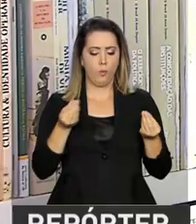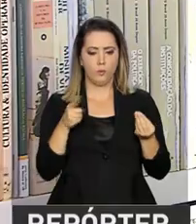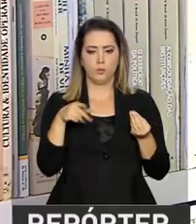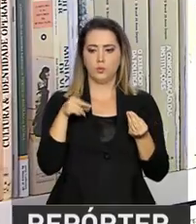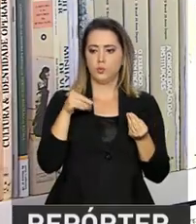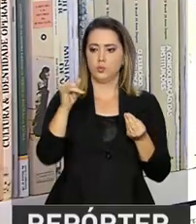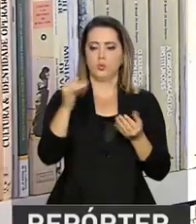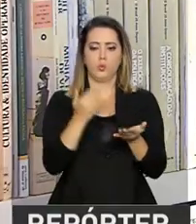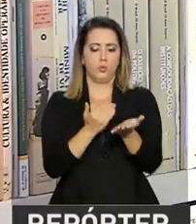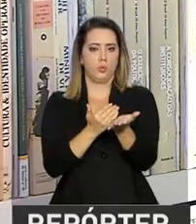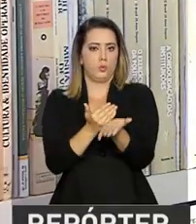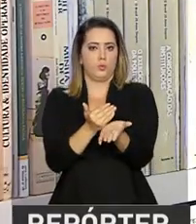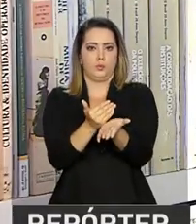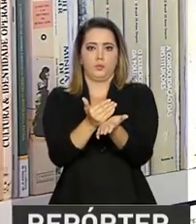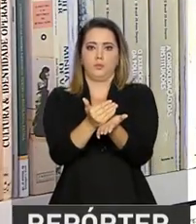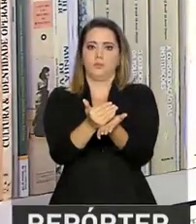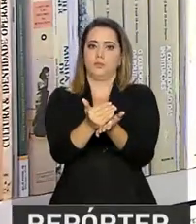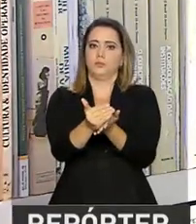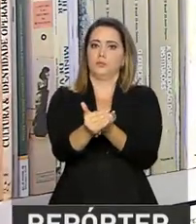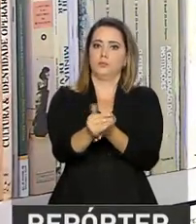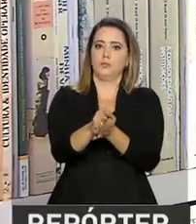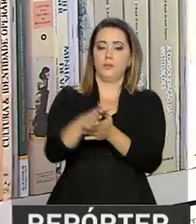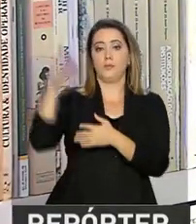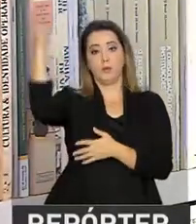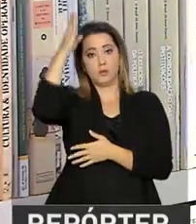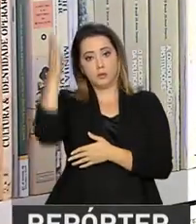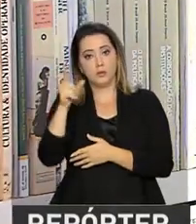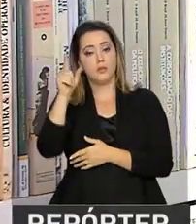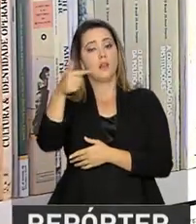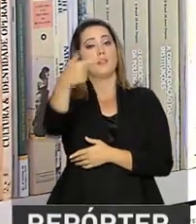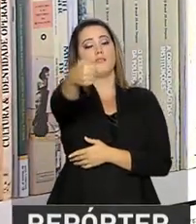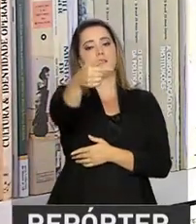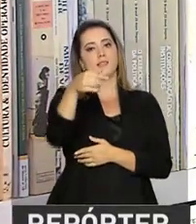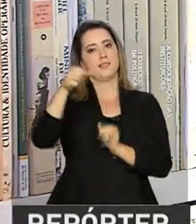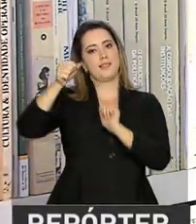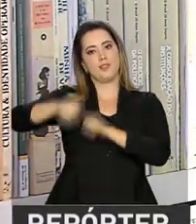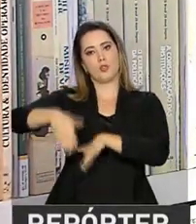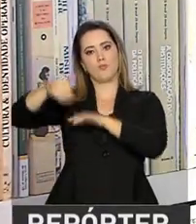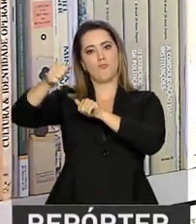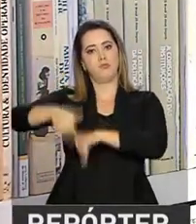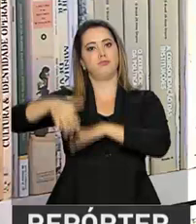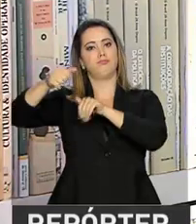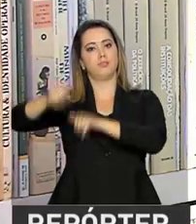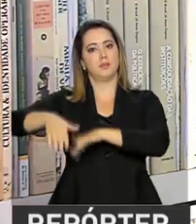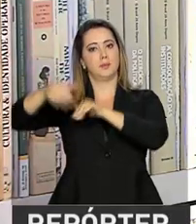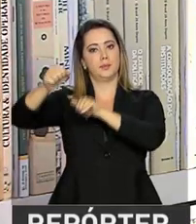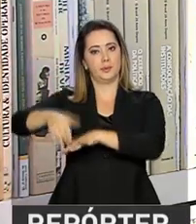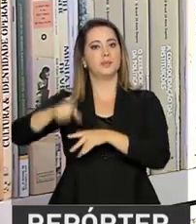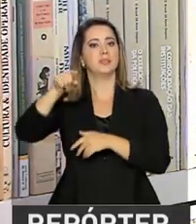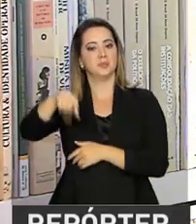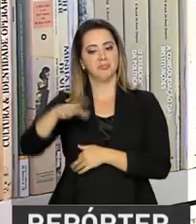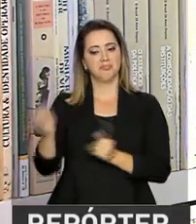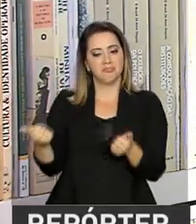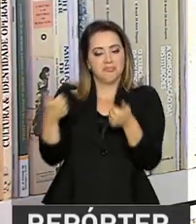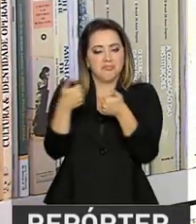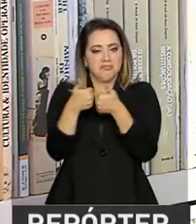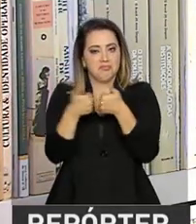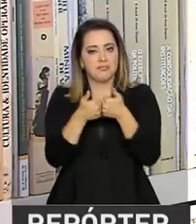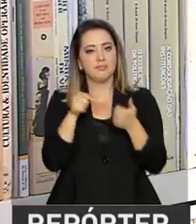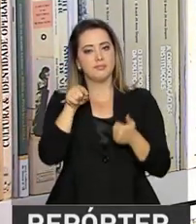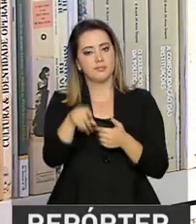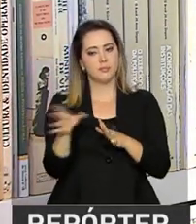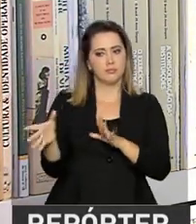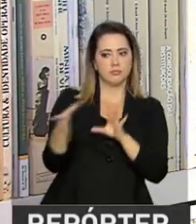a construção da nacionalidade é exatamente o sete de setembro é isso que na verdade vai nos aproximar